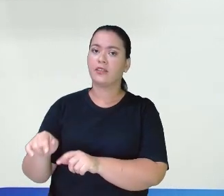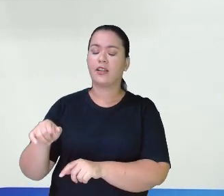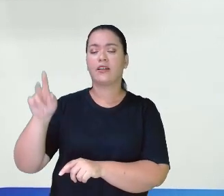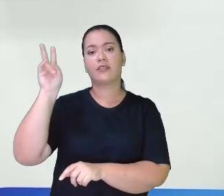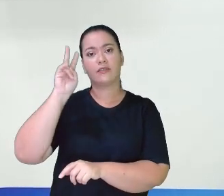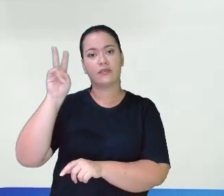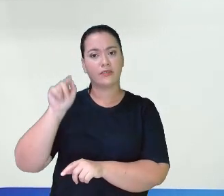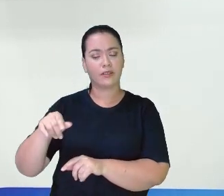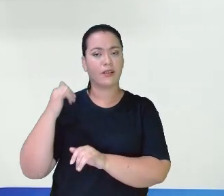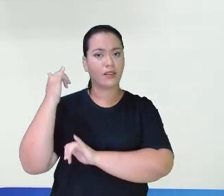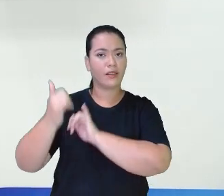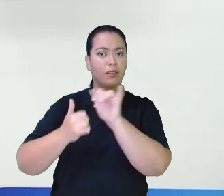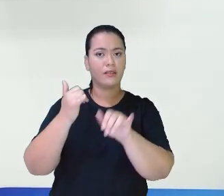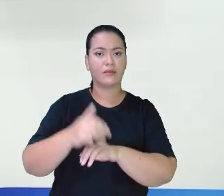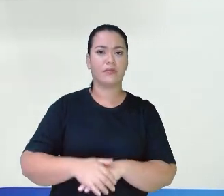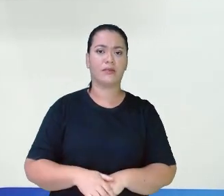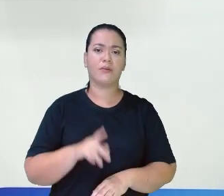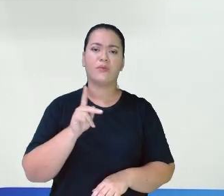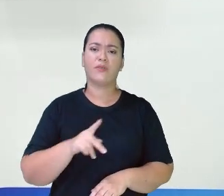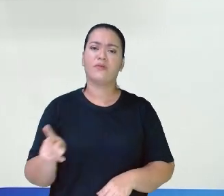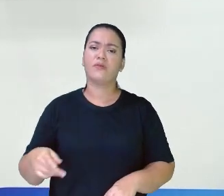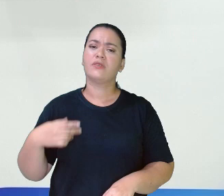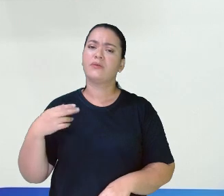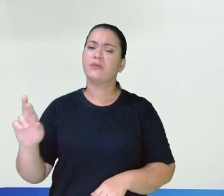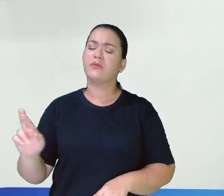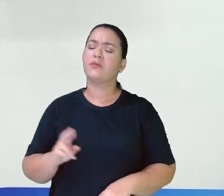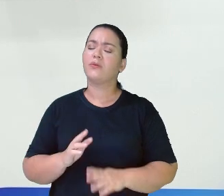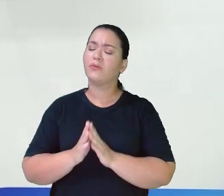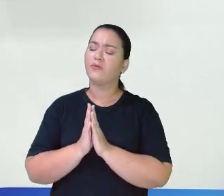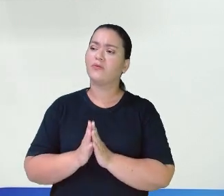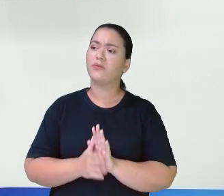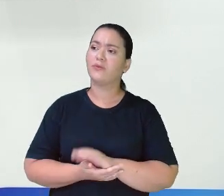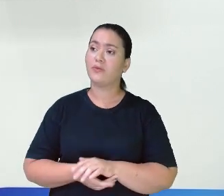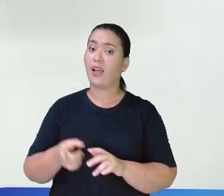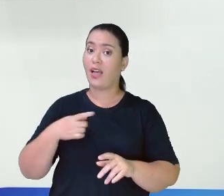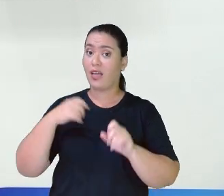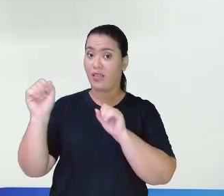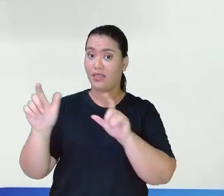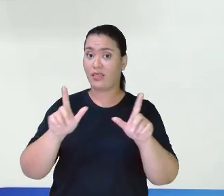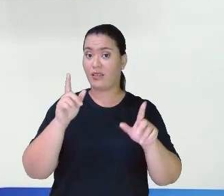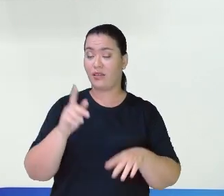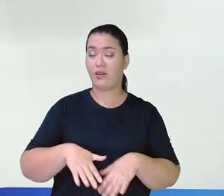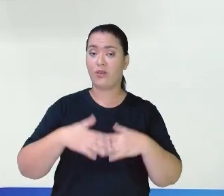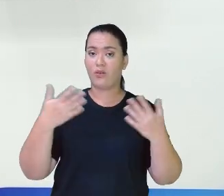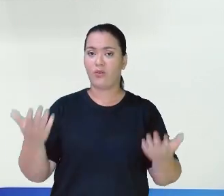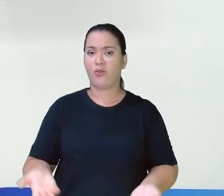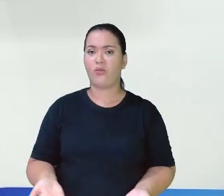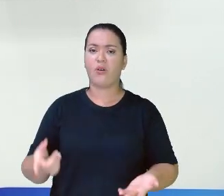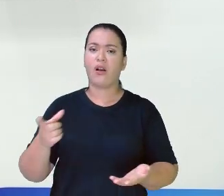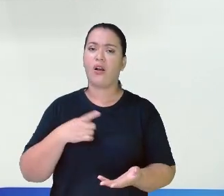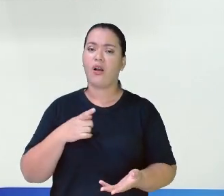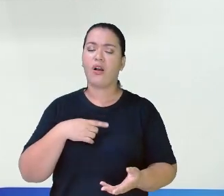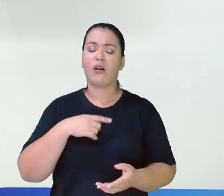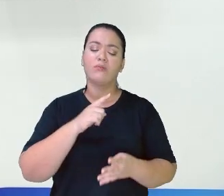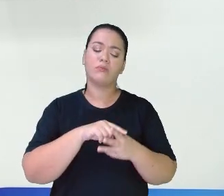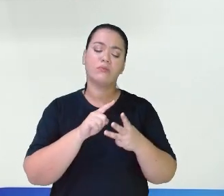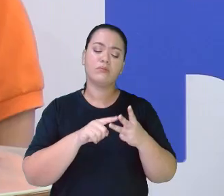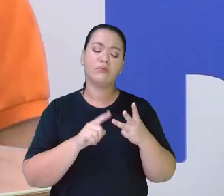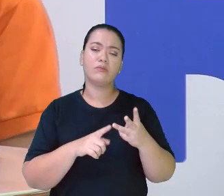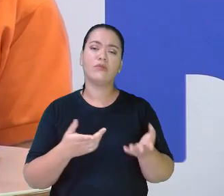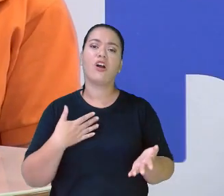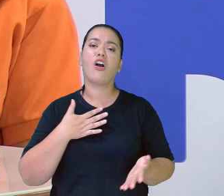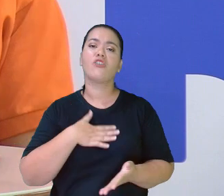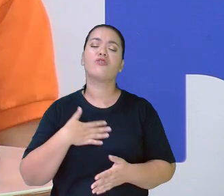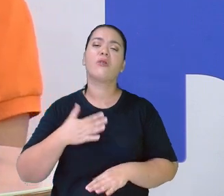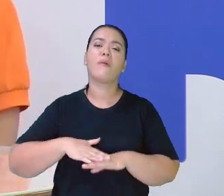história. Professora Kedma, responda a essa pergunta, por favor, que está no slide. De qual versão você mais gostou? Eu gostei da